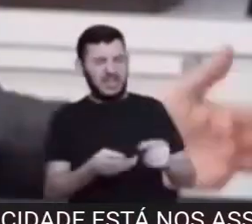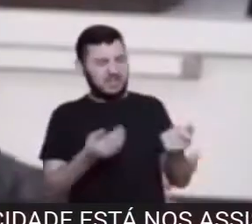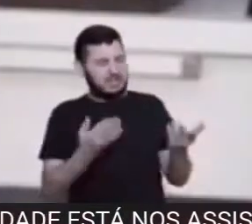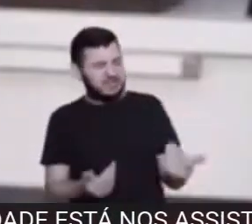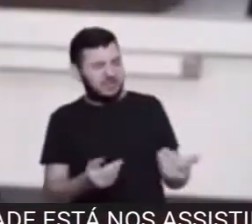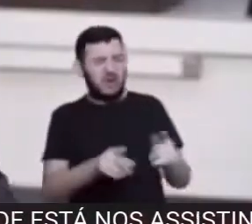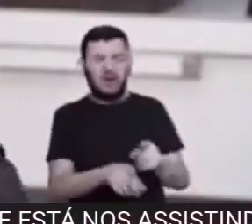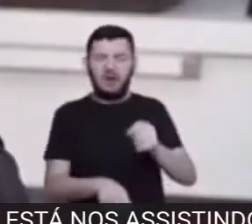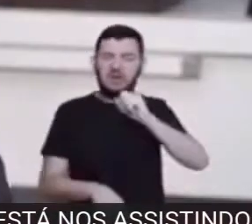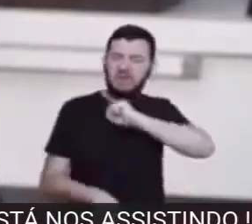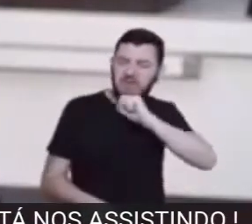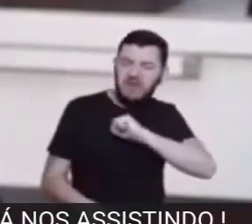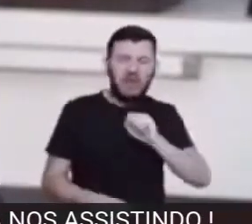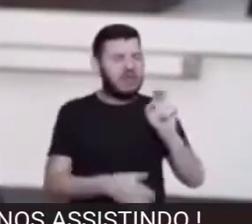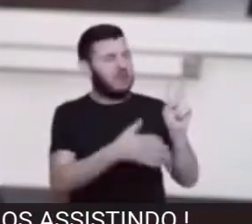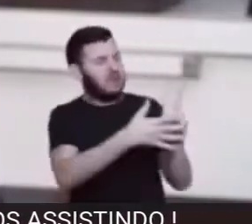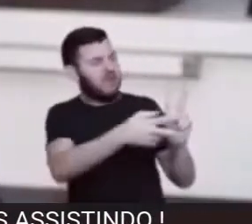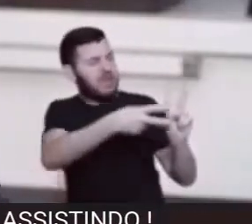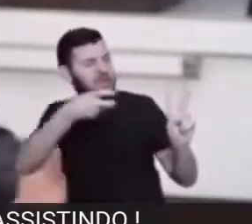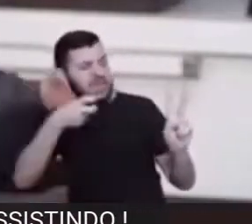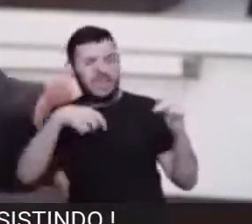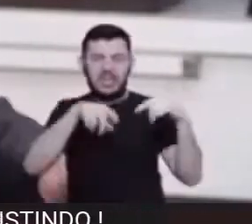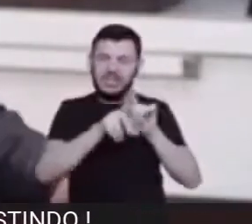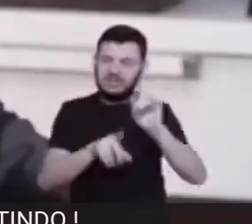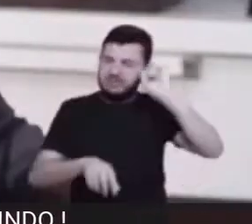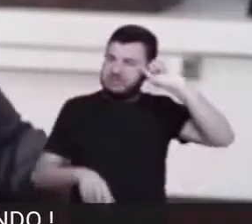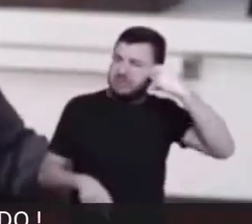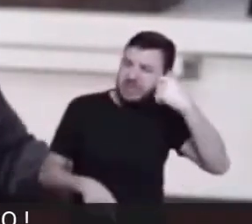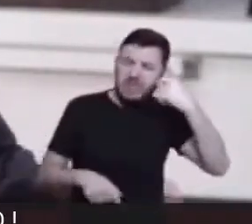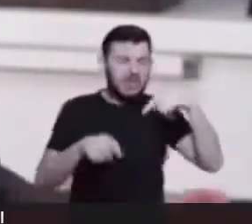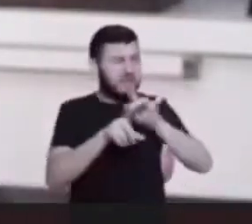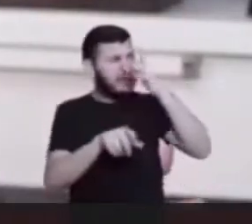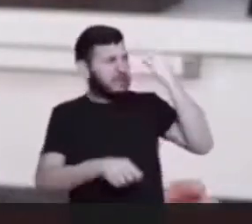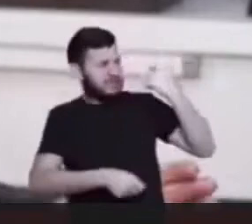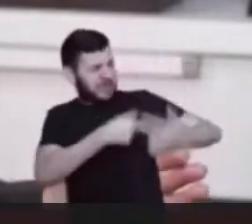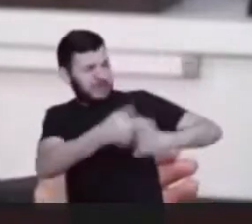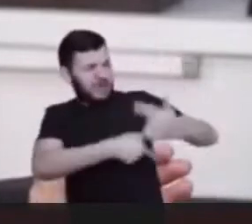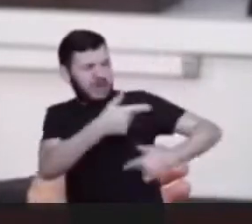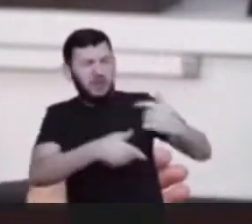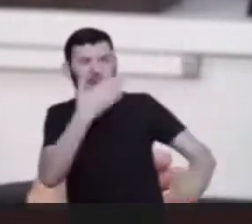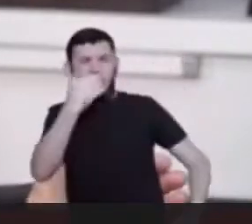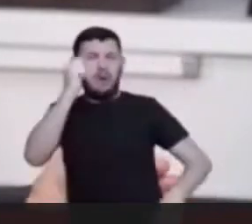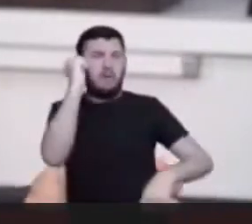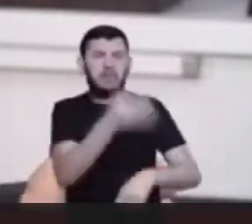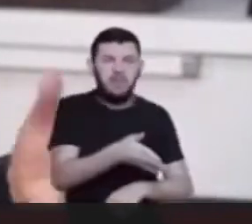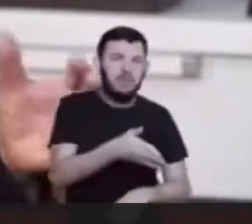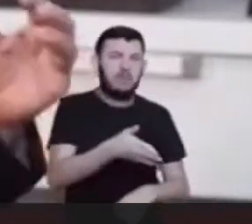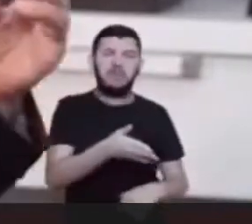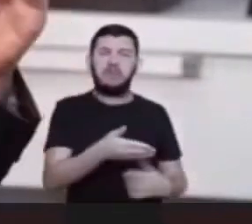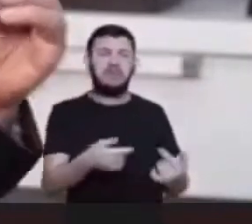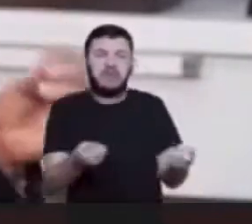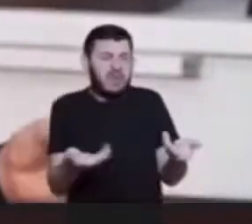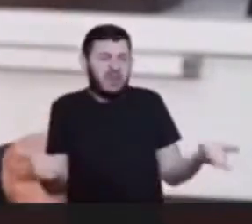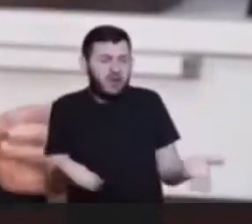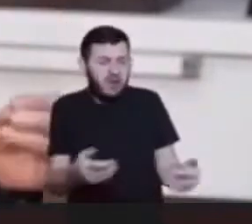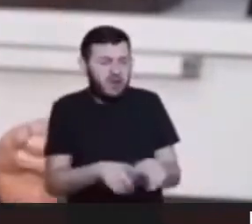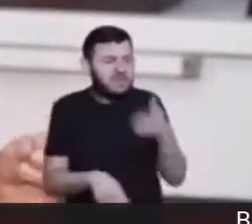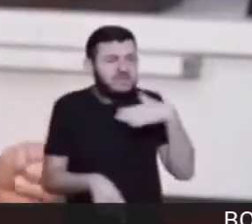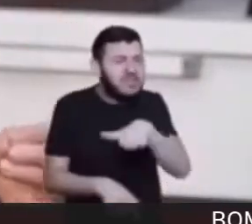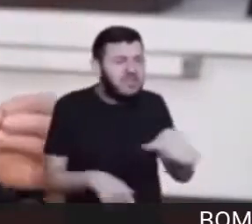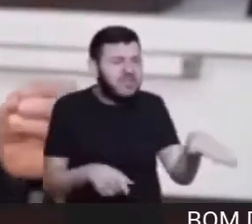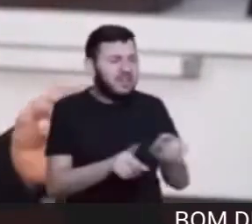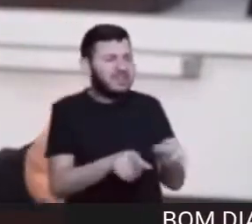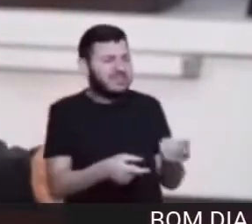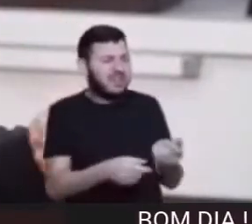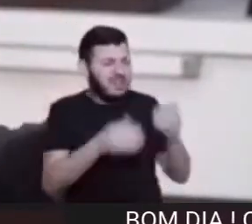respeito pelos negros, não tem respeito pelos trabalhadores e agora... não tem respeito pelas crianças. Ou seja, não é possível